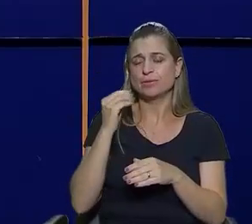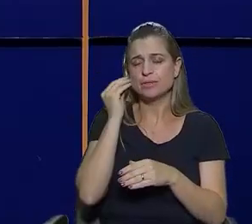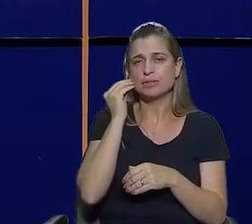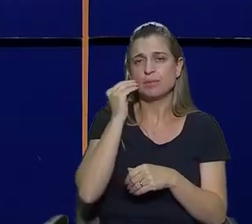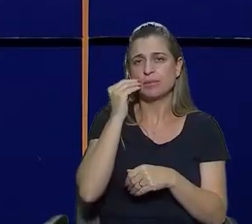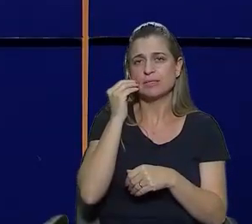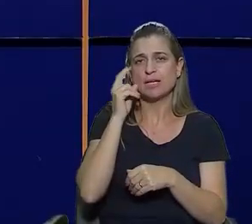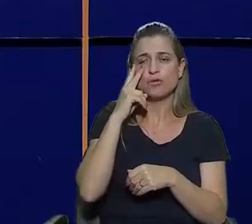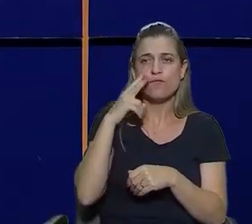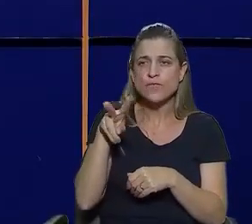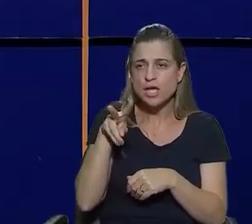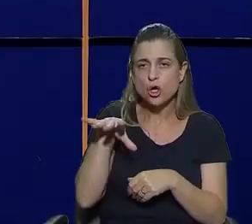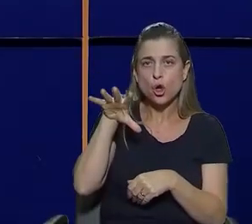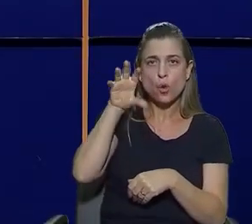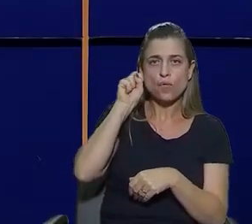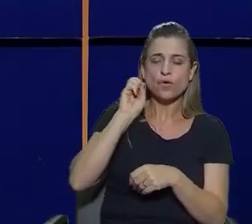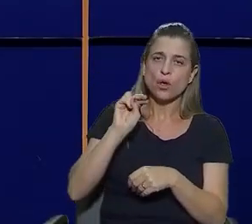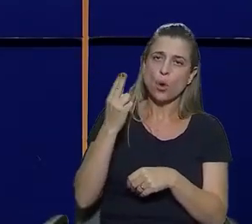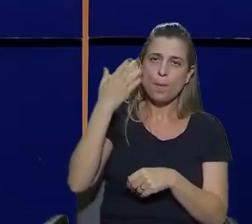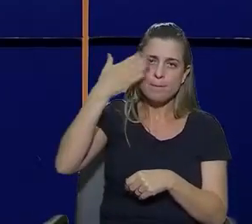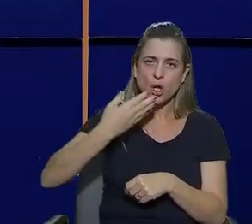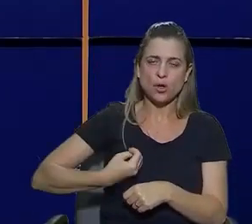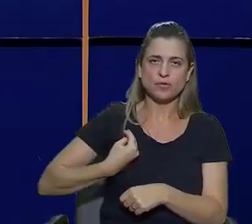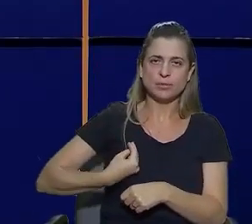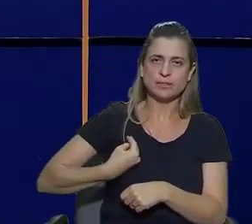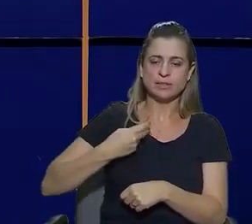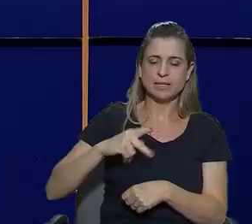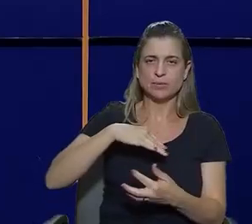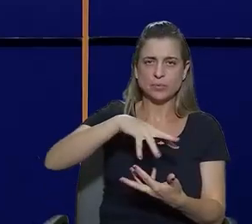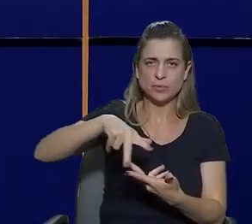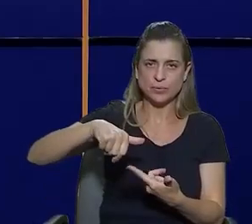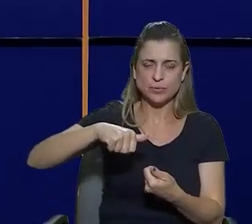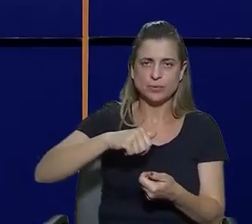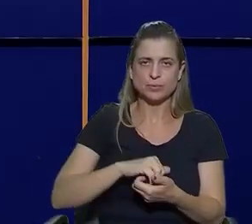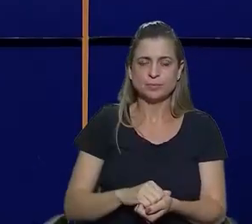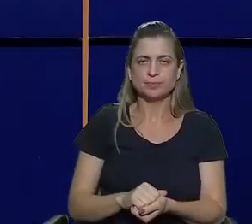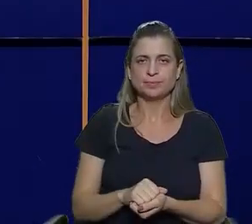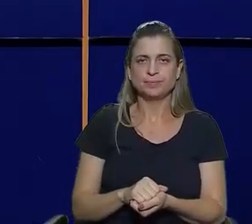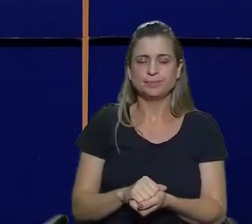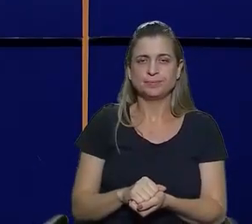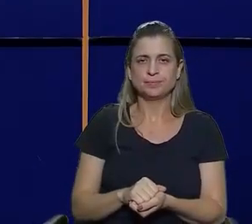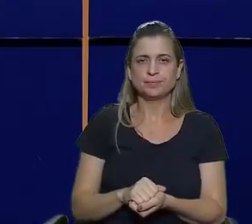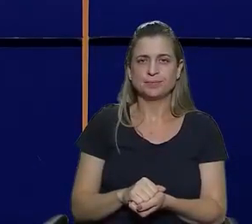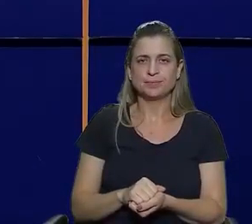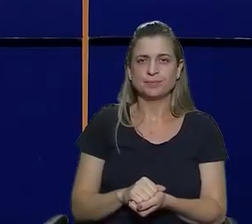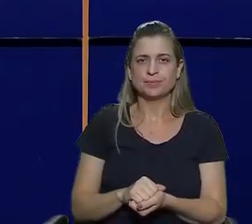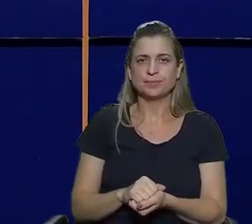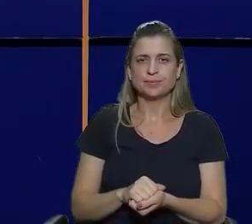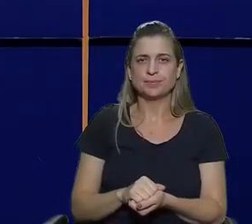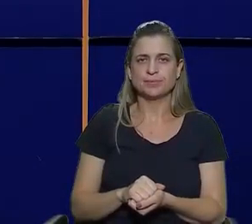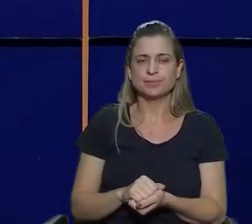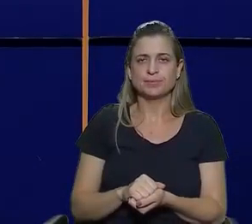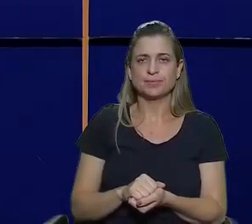experimentado, ver, ouvir e presenciar, muitas vezes, no mundo que a gente está vivendo. Então, eu acho